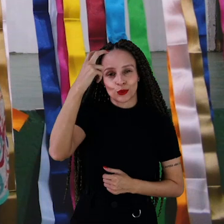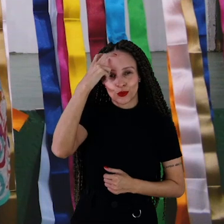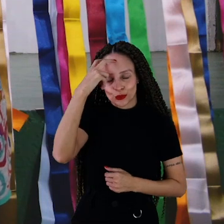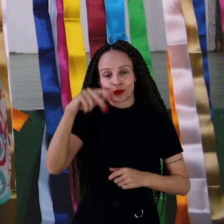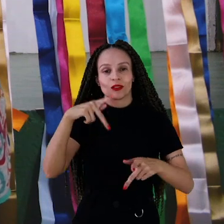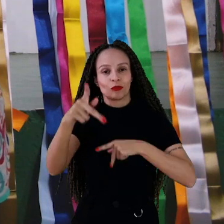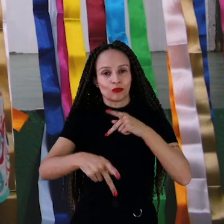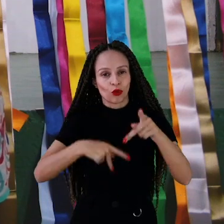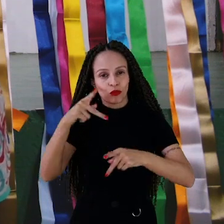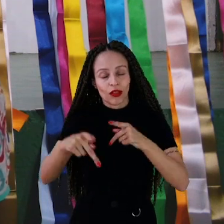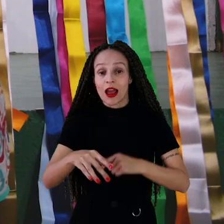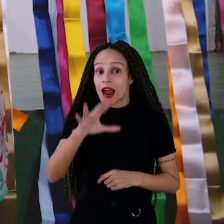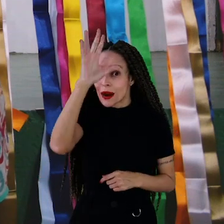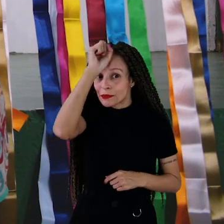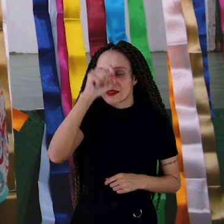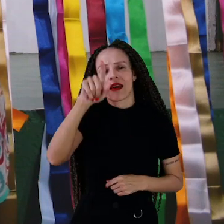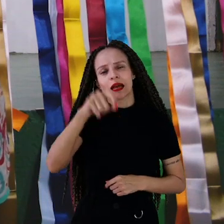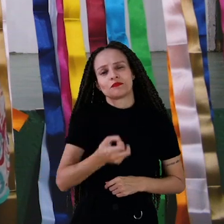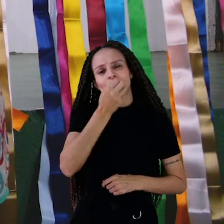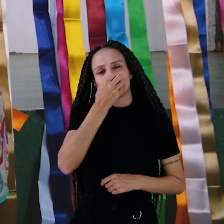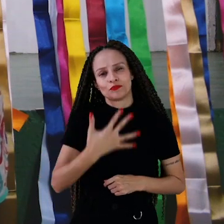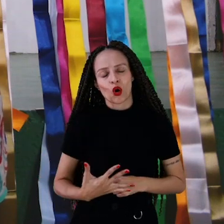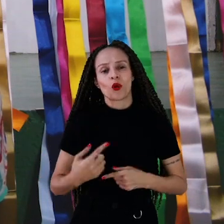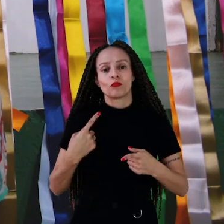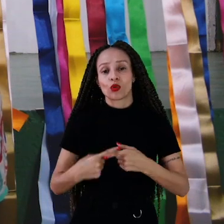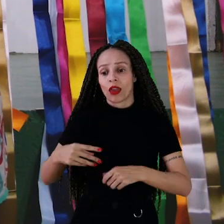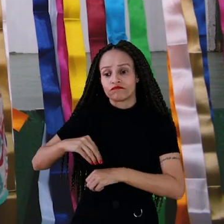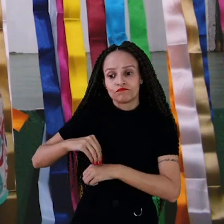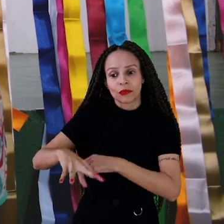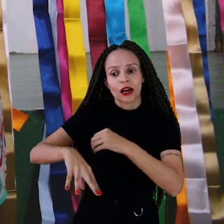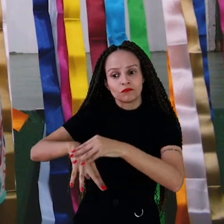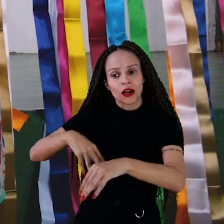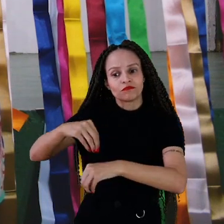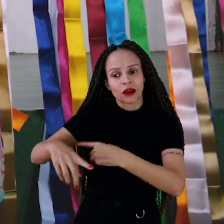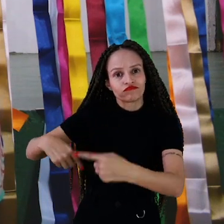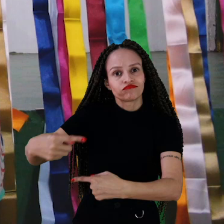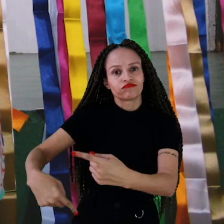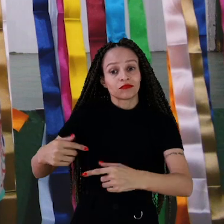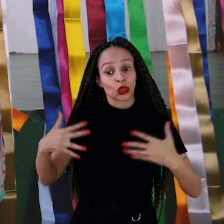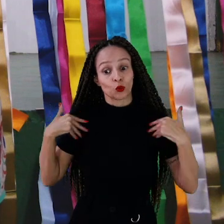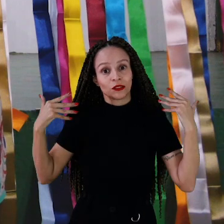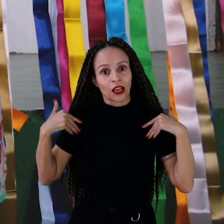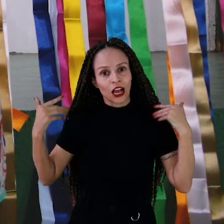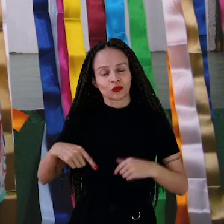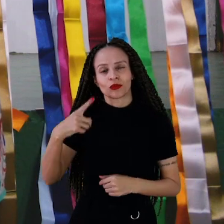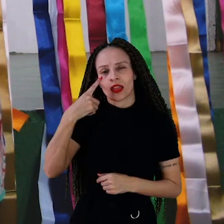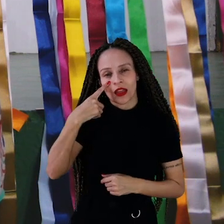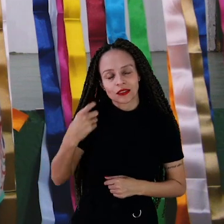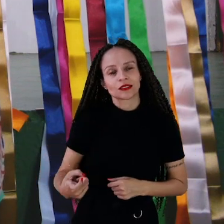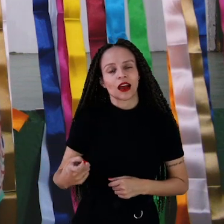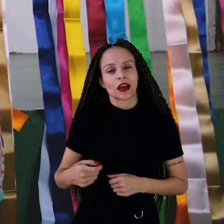sobre cultura popular. E o aprender é bom demais porque vão passar para a frente. E com